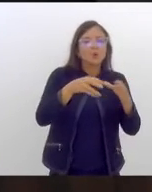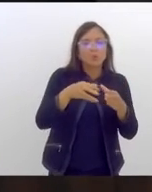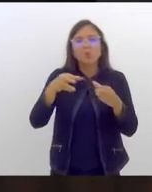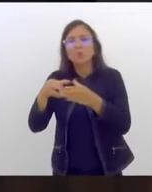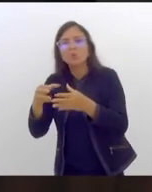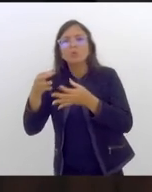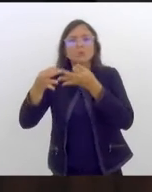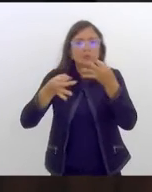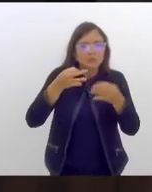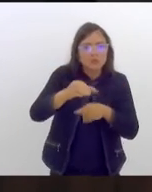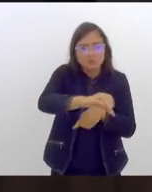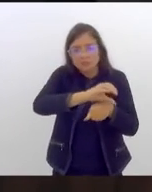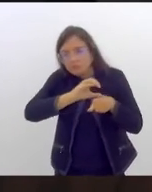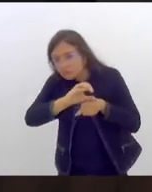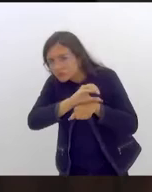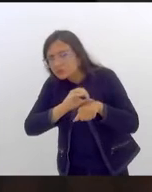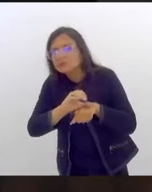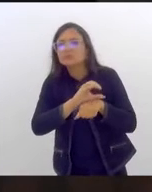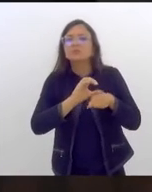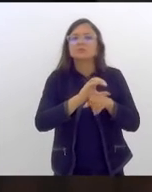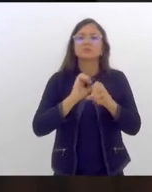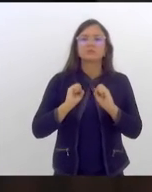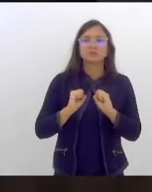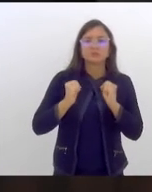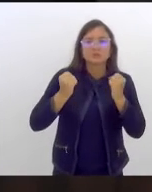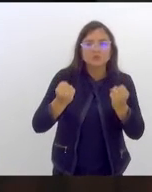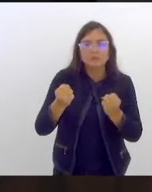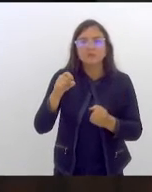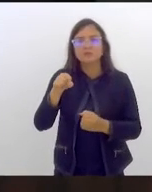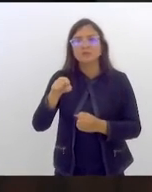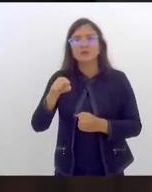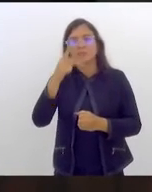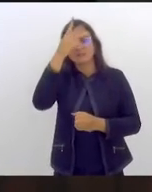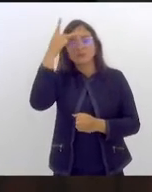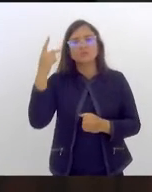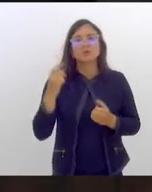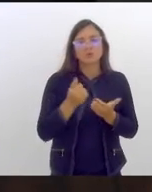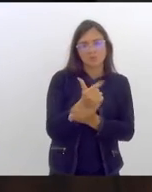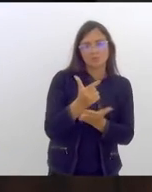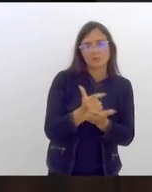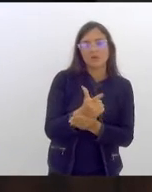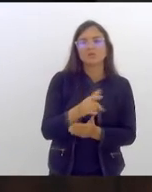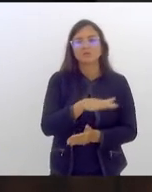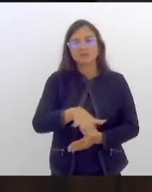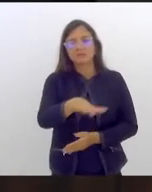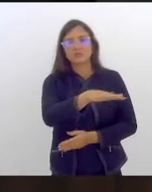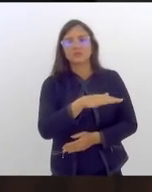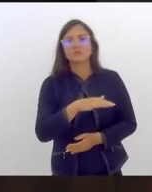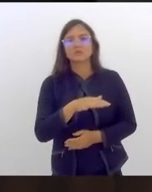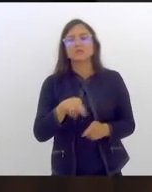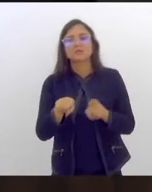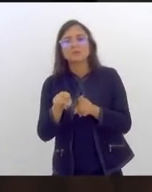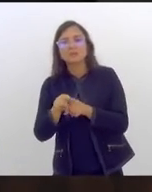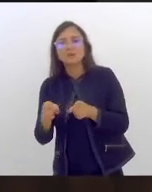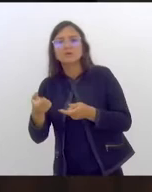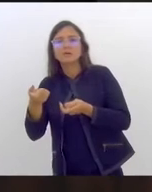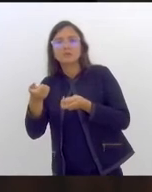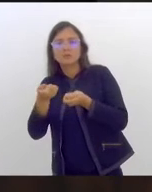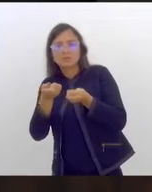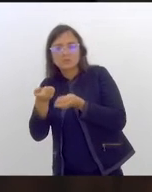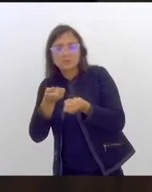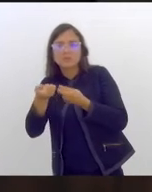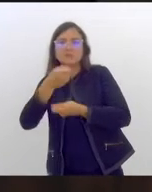constitucionalidade de Defesa do Consumidor favorável de Economia indústria comércio favorável